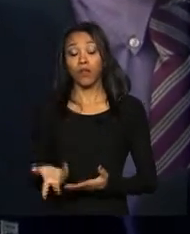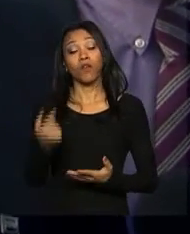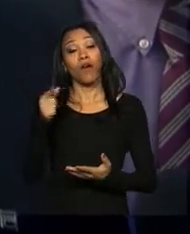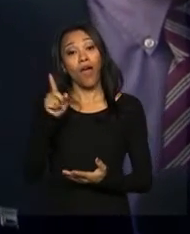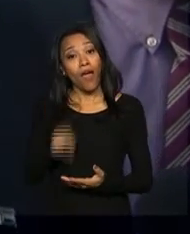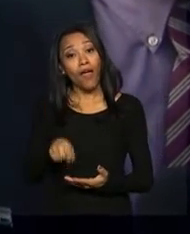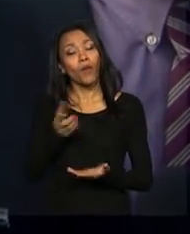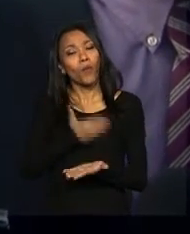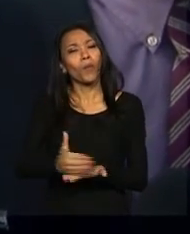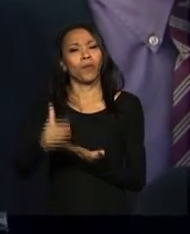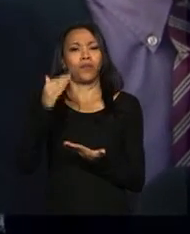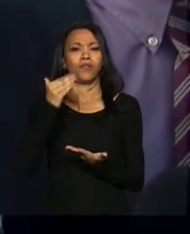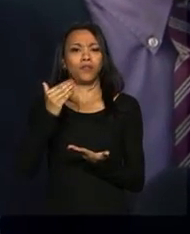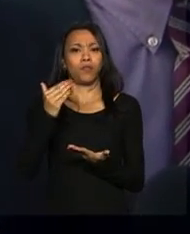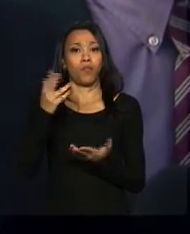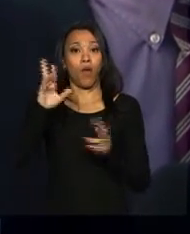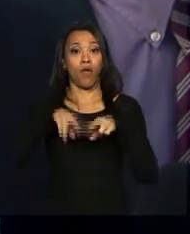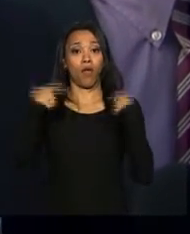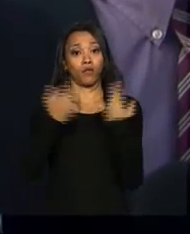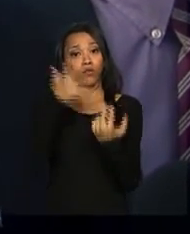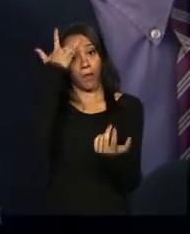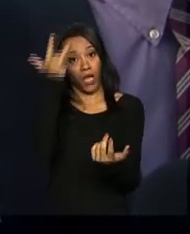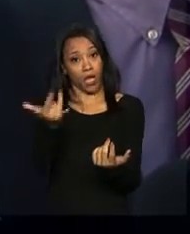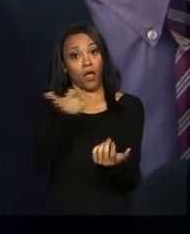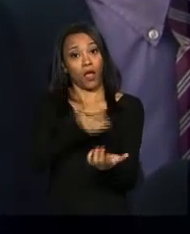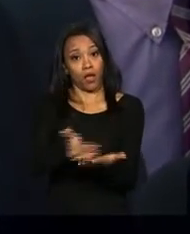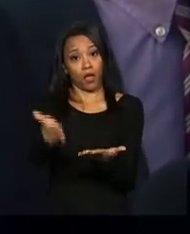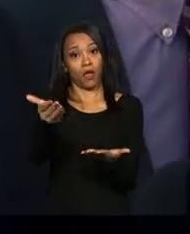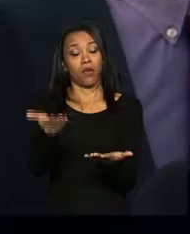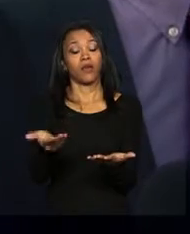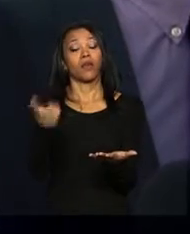prévia para a reunião de amanhã, que é uma reunião formal